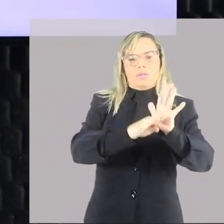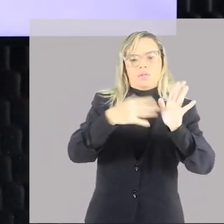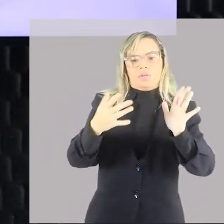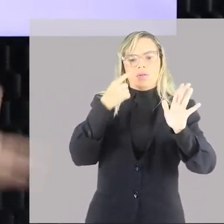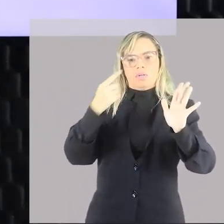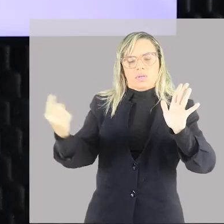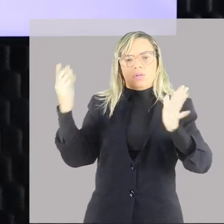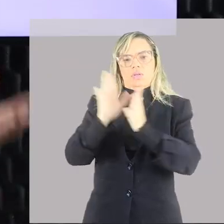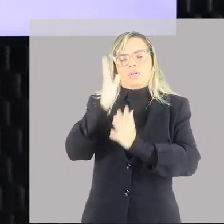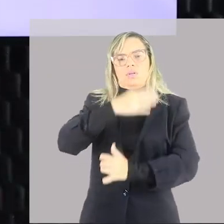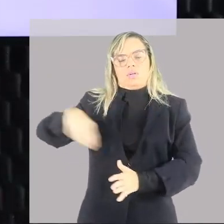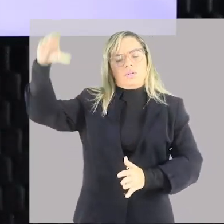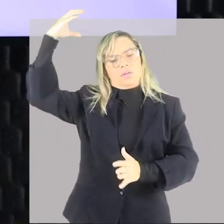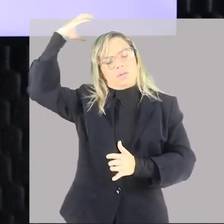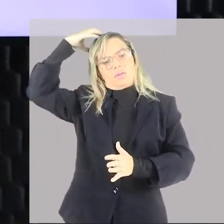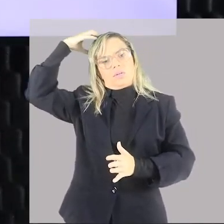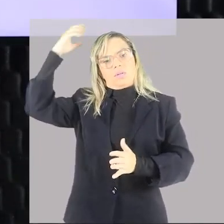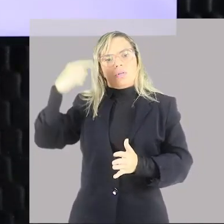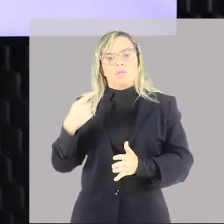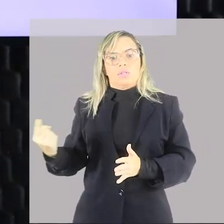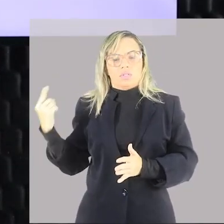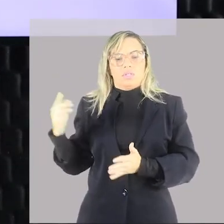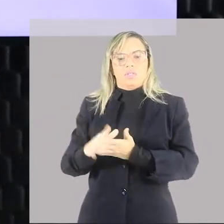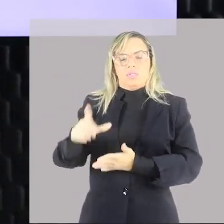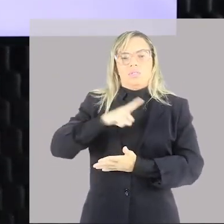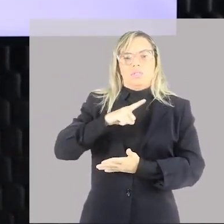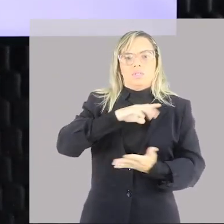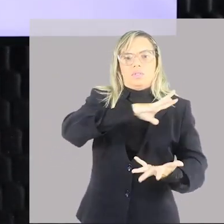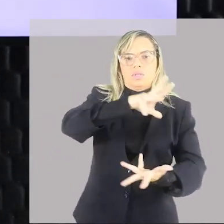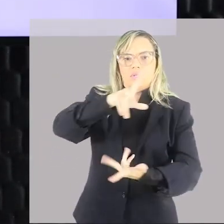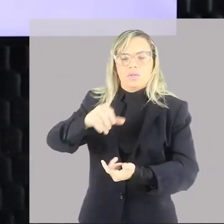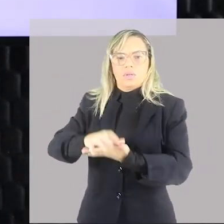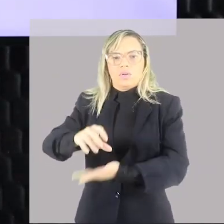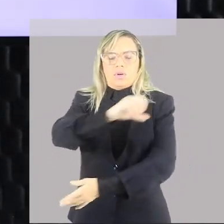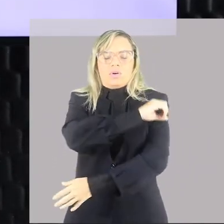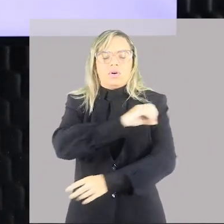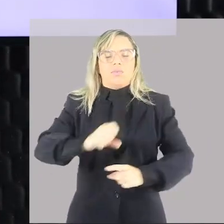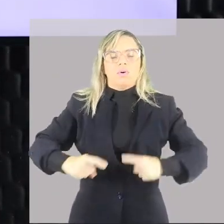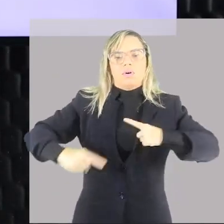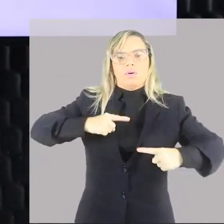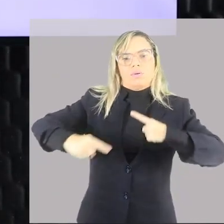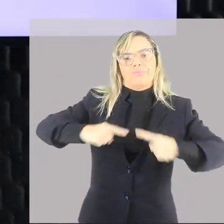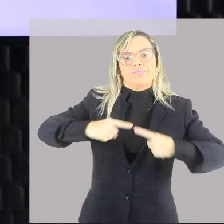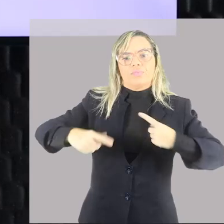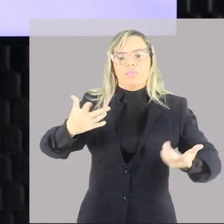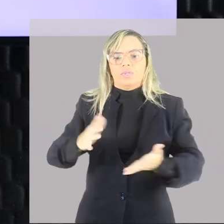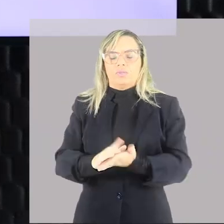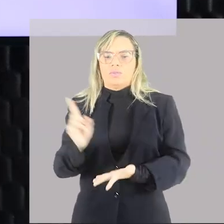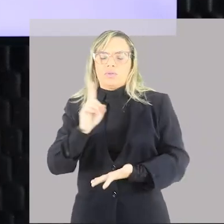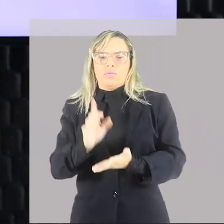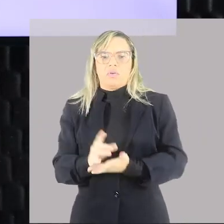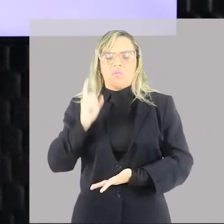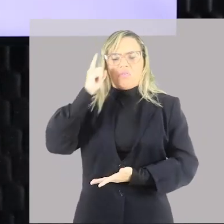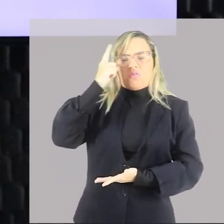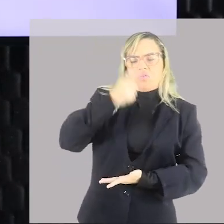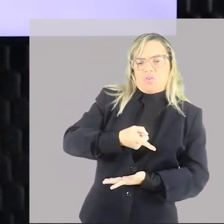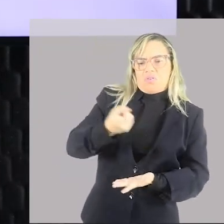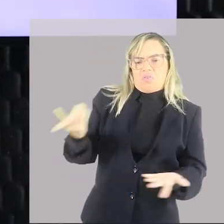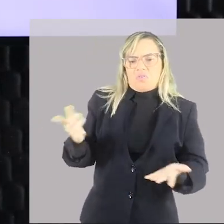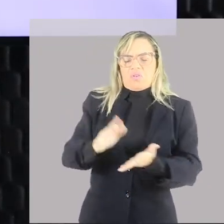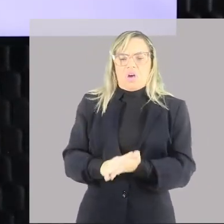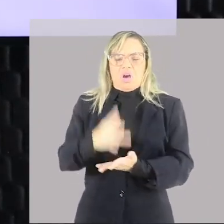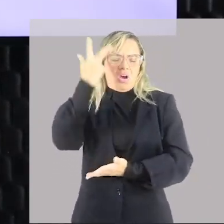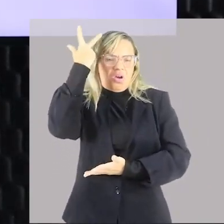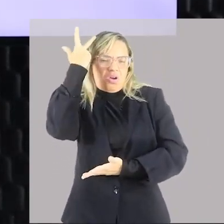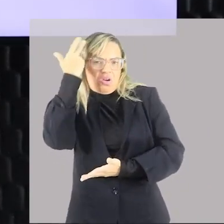das culpas disto existir é do analfabeto político. Não há um determinismo e nem um naturalismo e